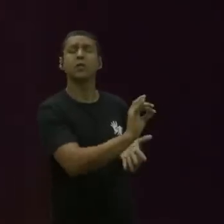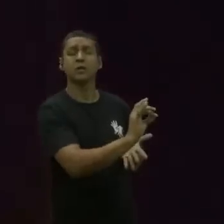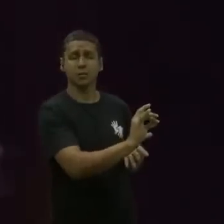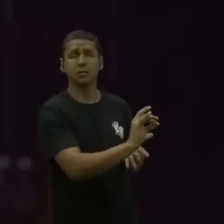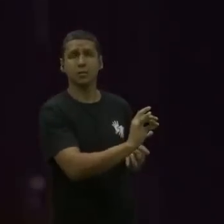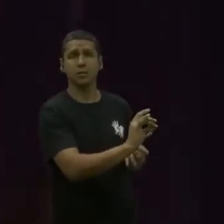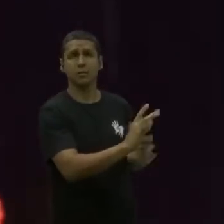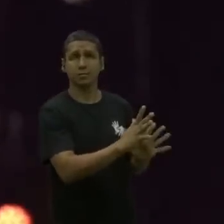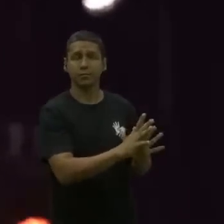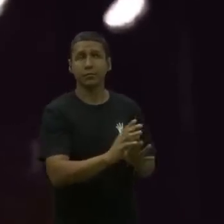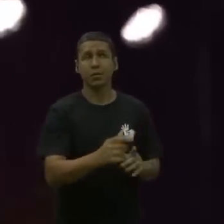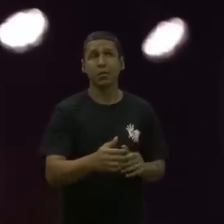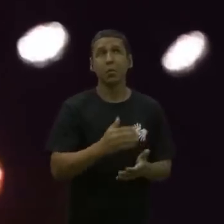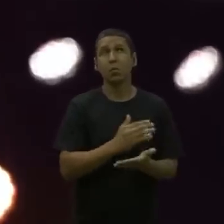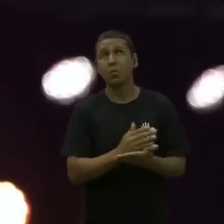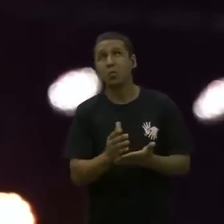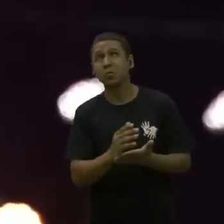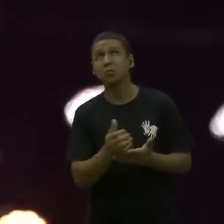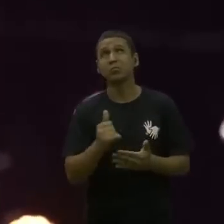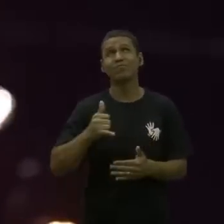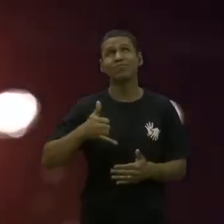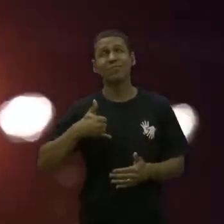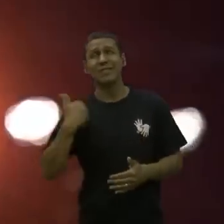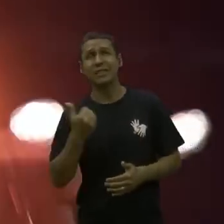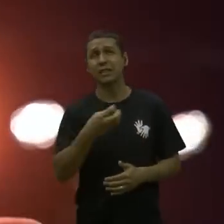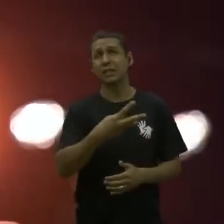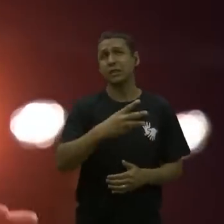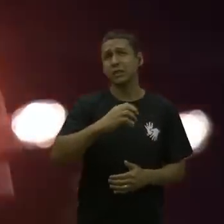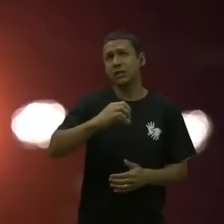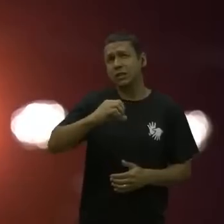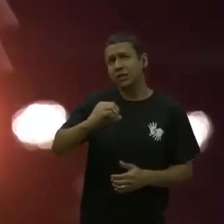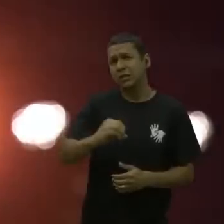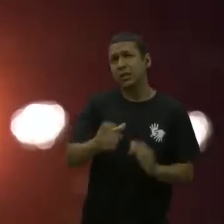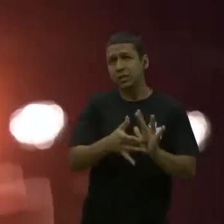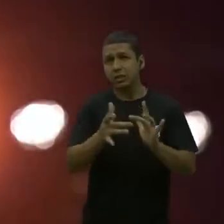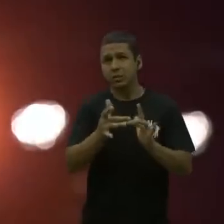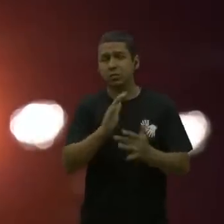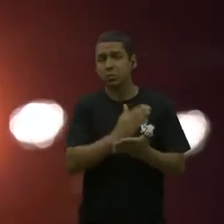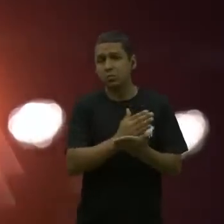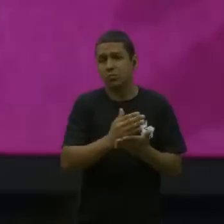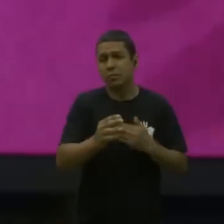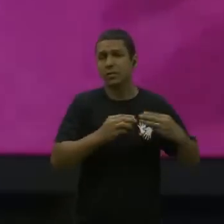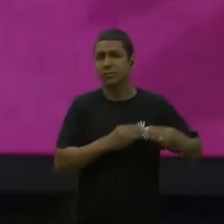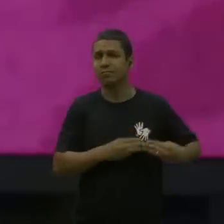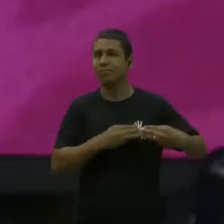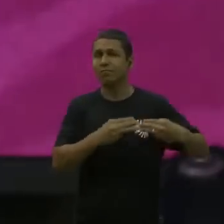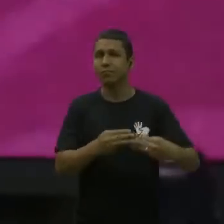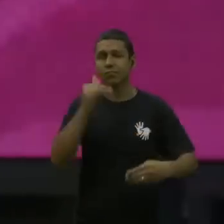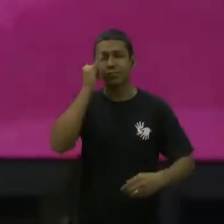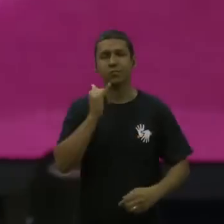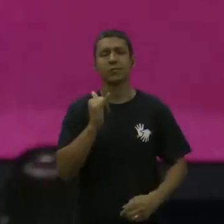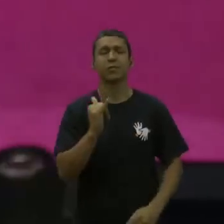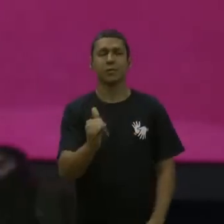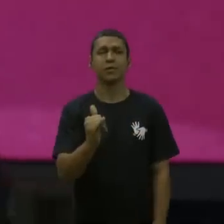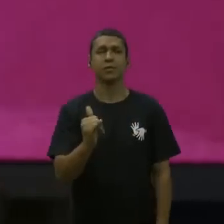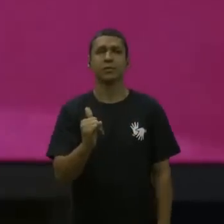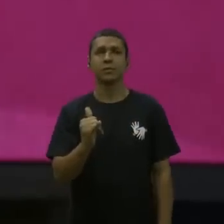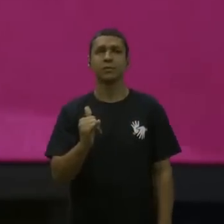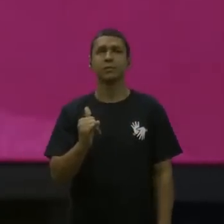a partir dos seus 30 anos se inicia o seu ministério, o pontapé do ministério profético de